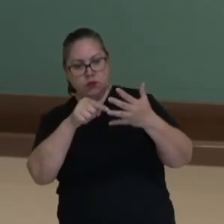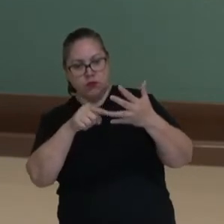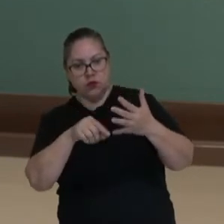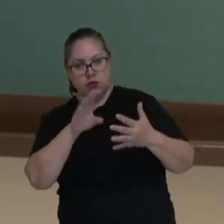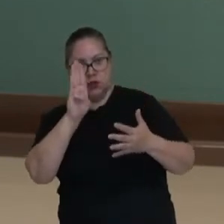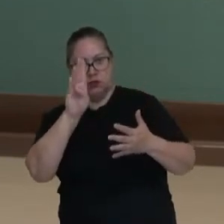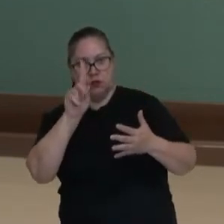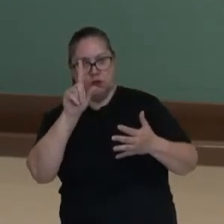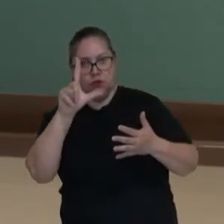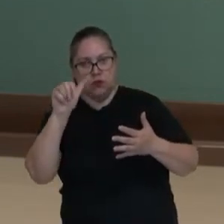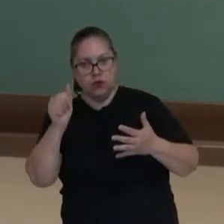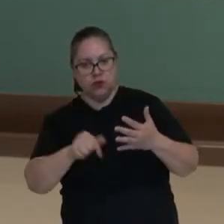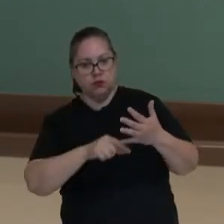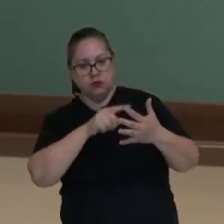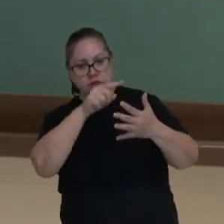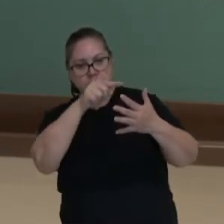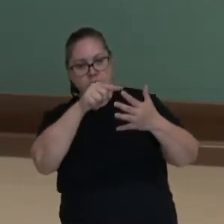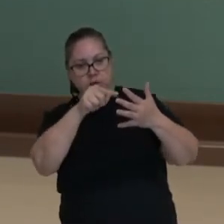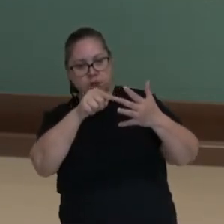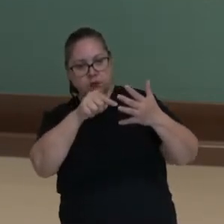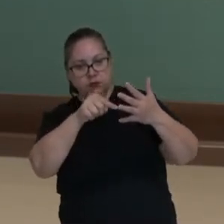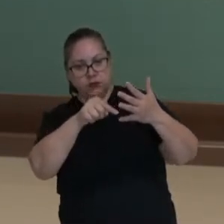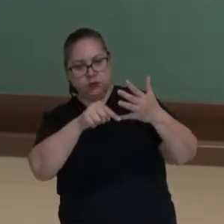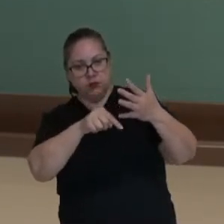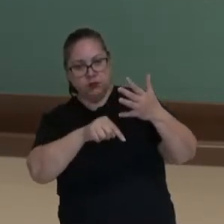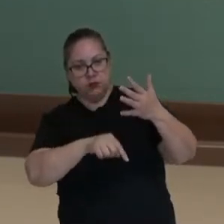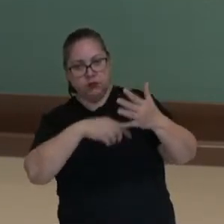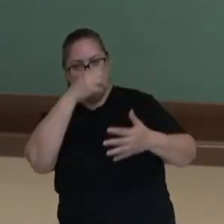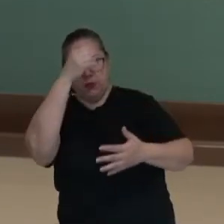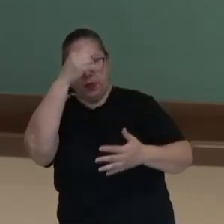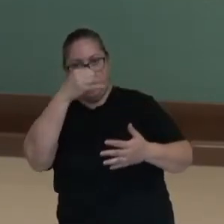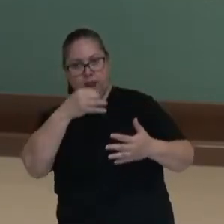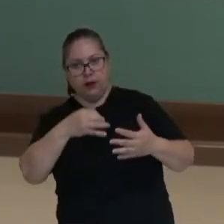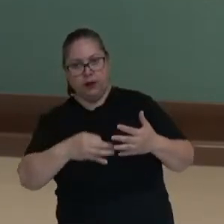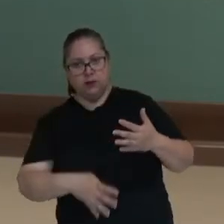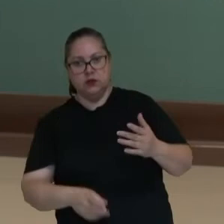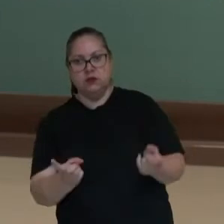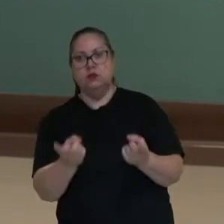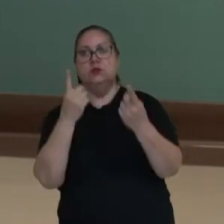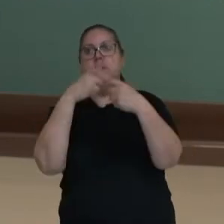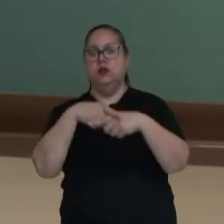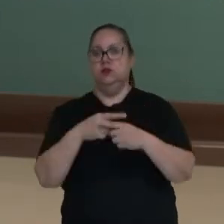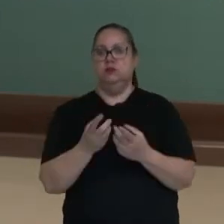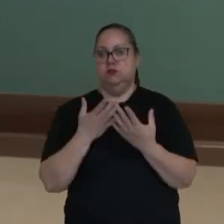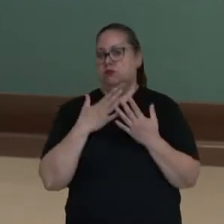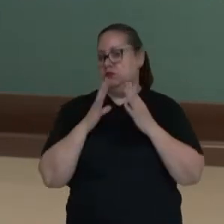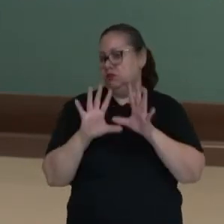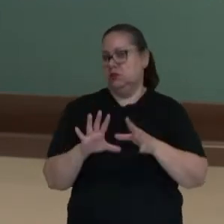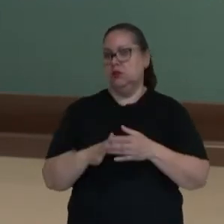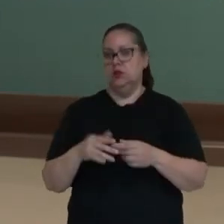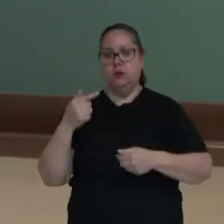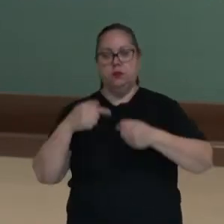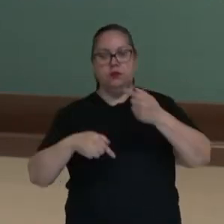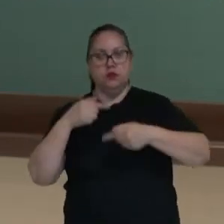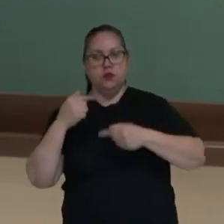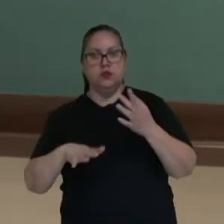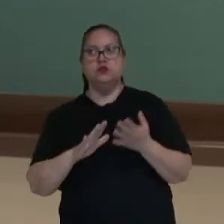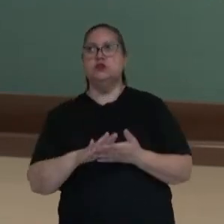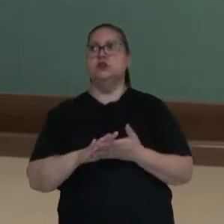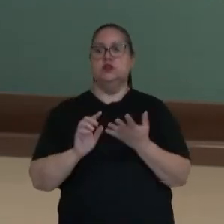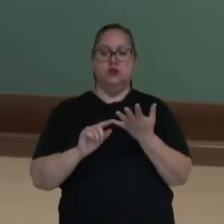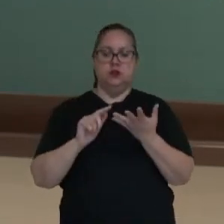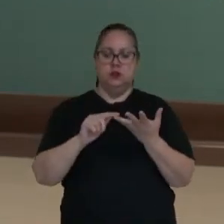ele fez uma bula também, apontou também questões que ele era contrário, né? Tanto da política, em questão